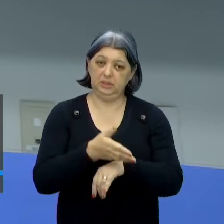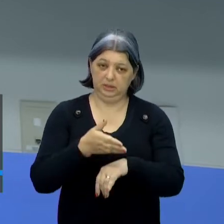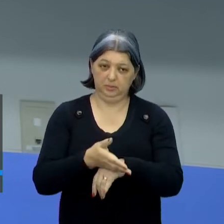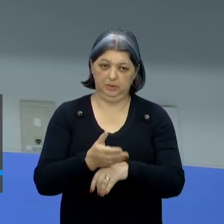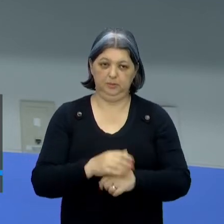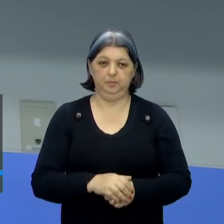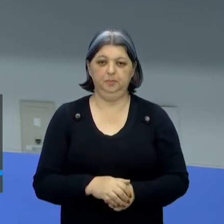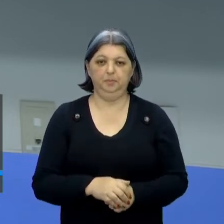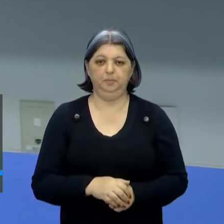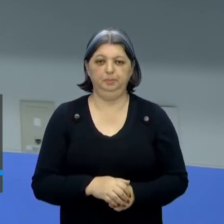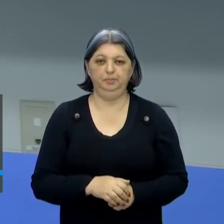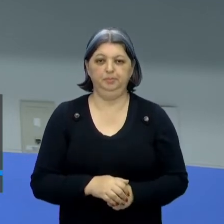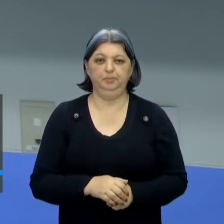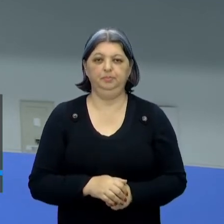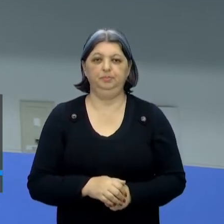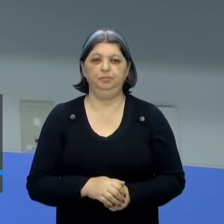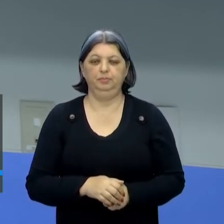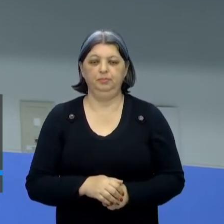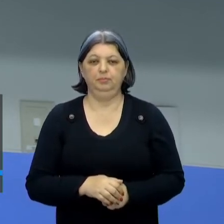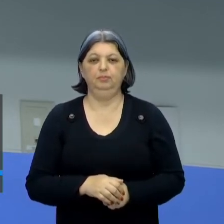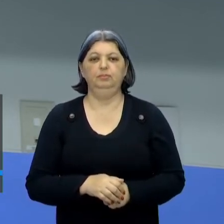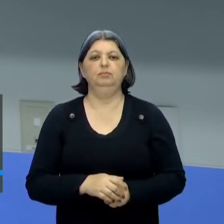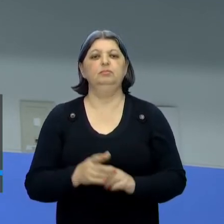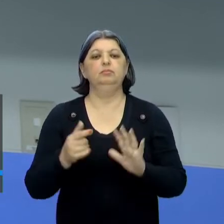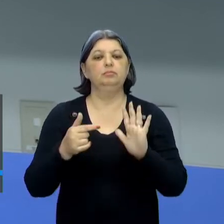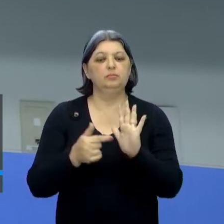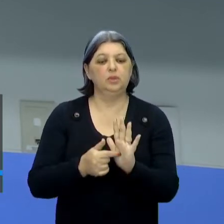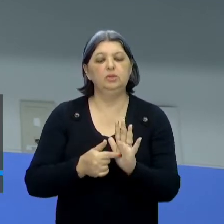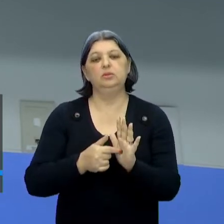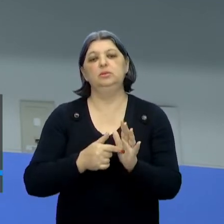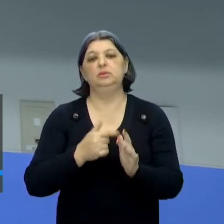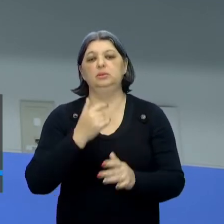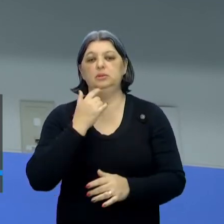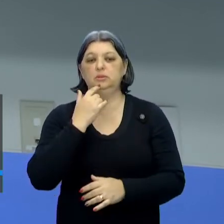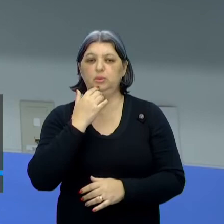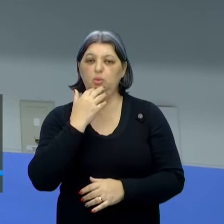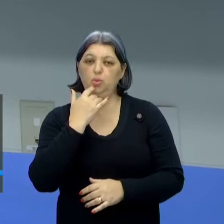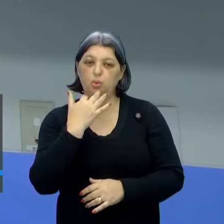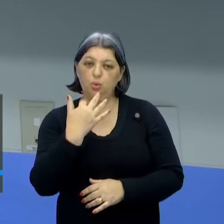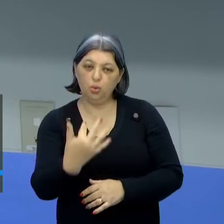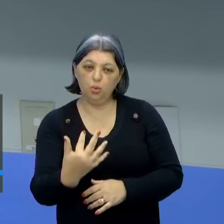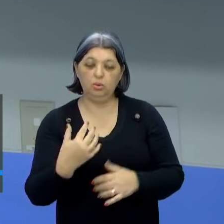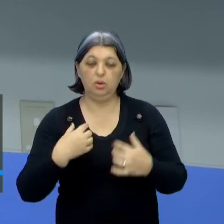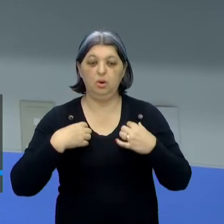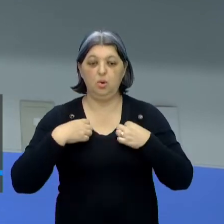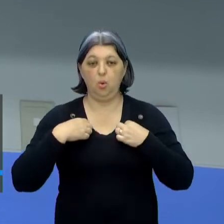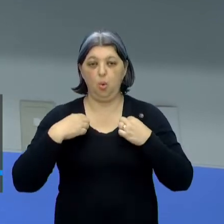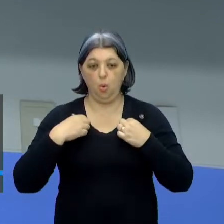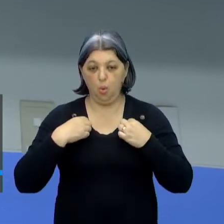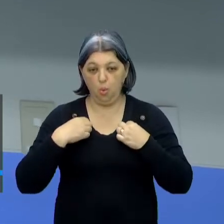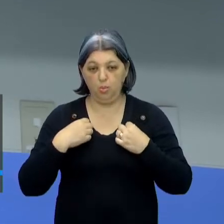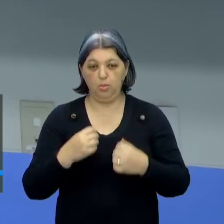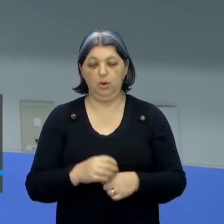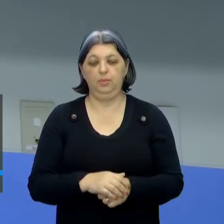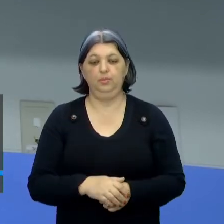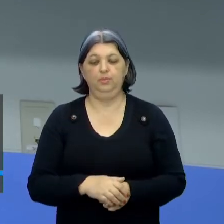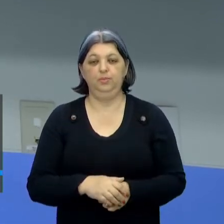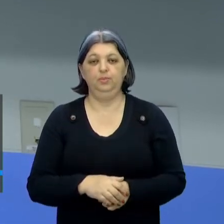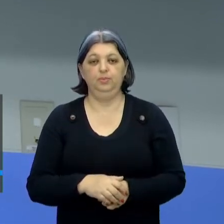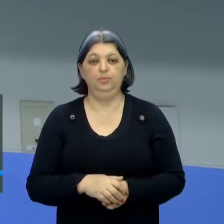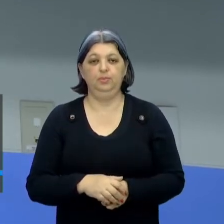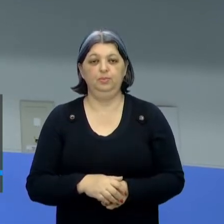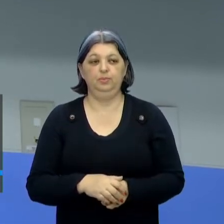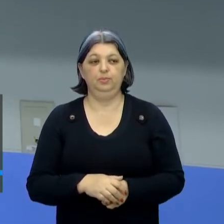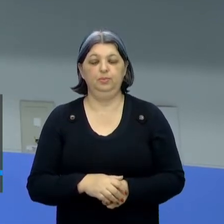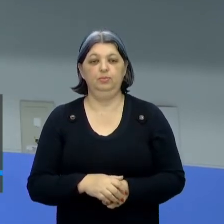participaram. Está ali as cores, estão ali as roupas, estão ali